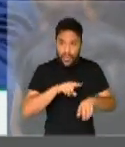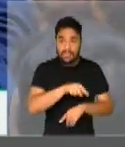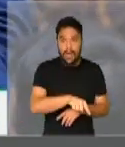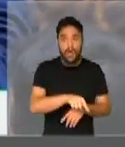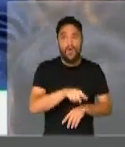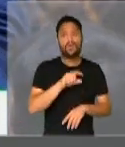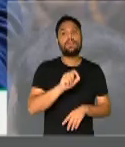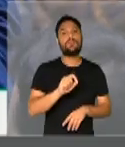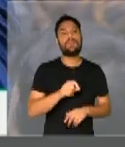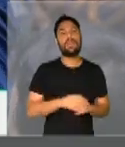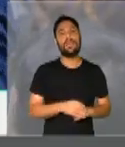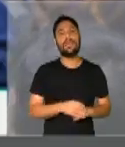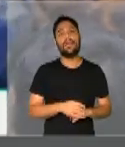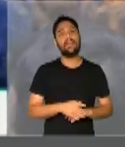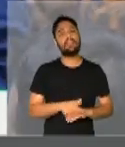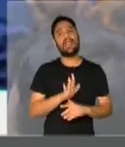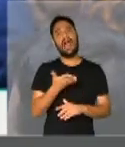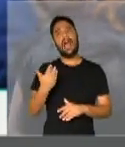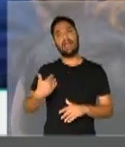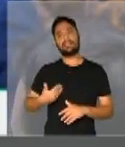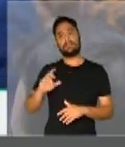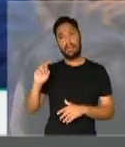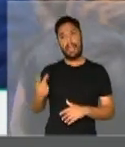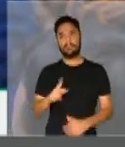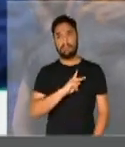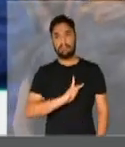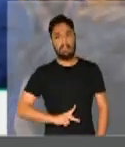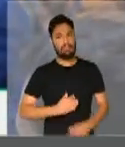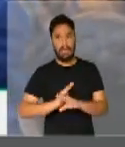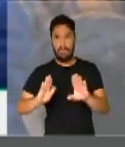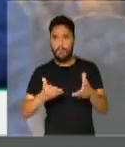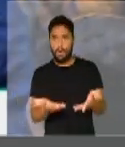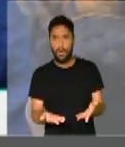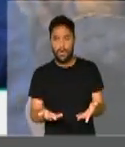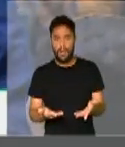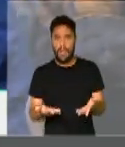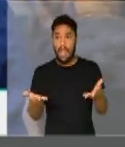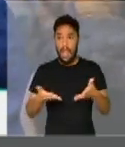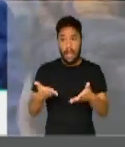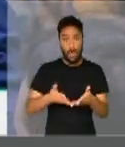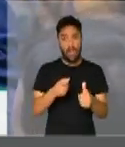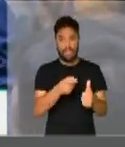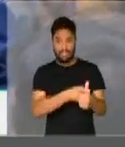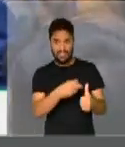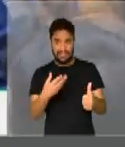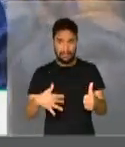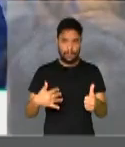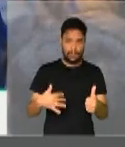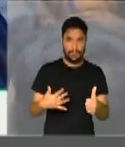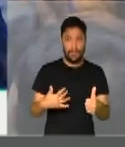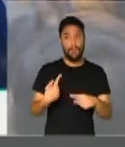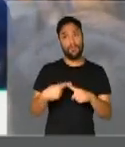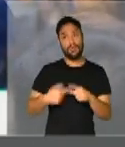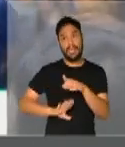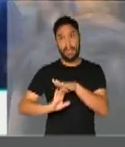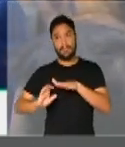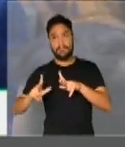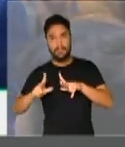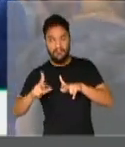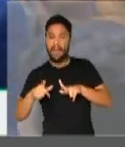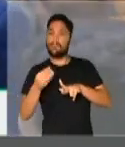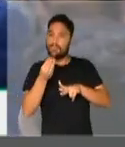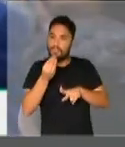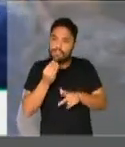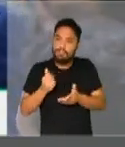foram completamente destruídas no governo passado, para arcar com os custos que a iniciativa privada poderia